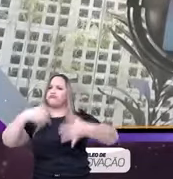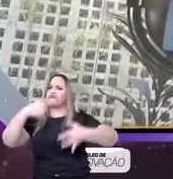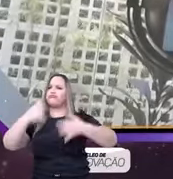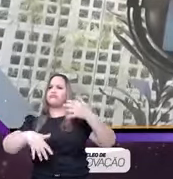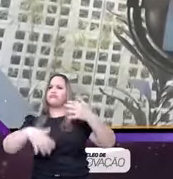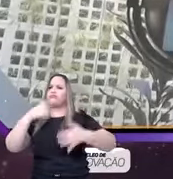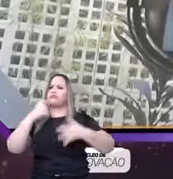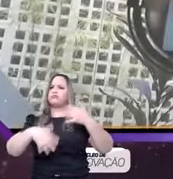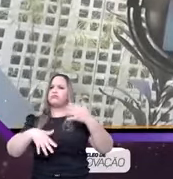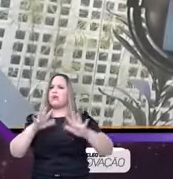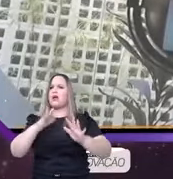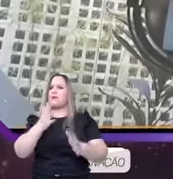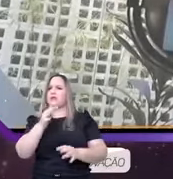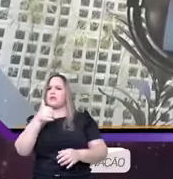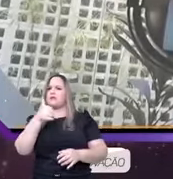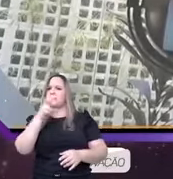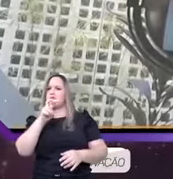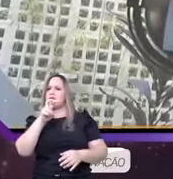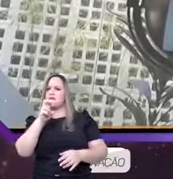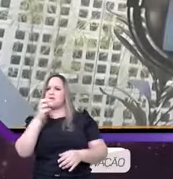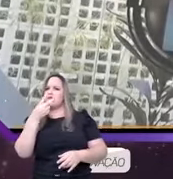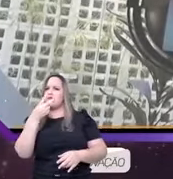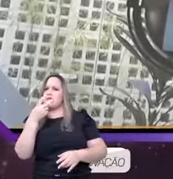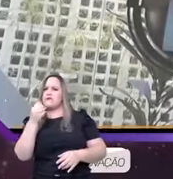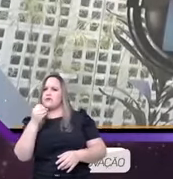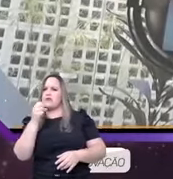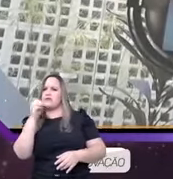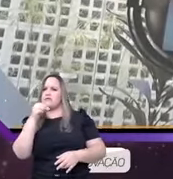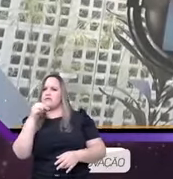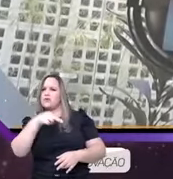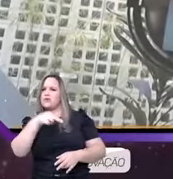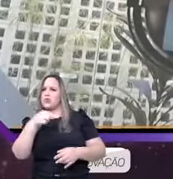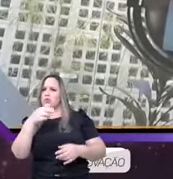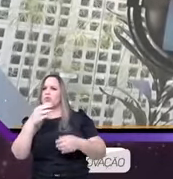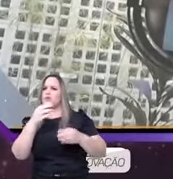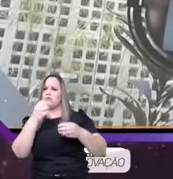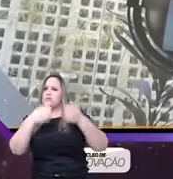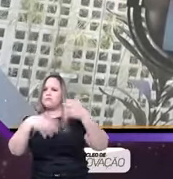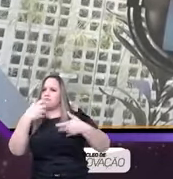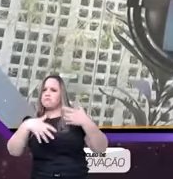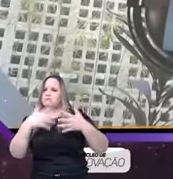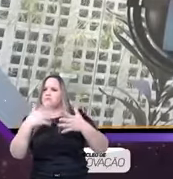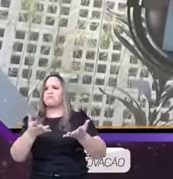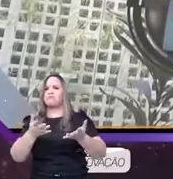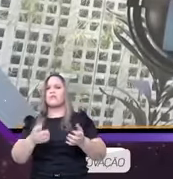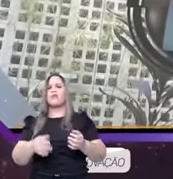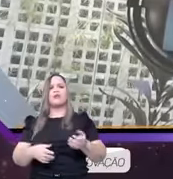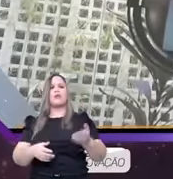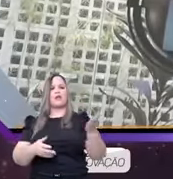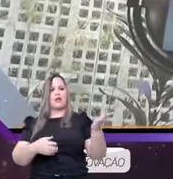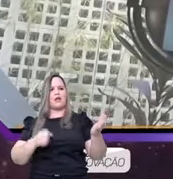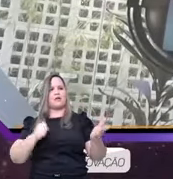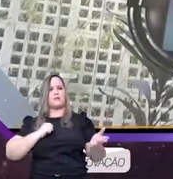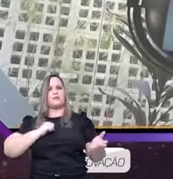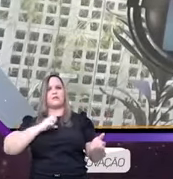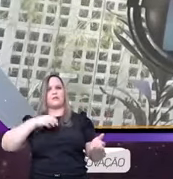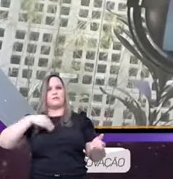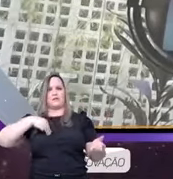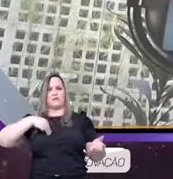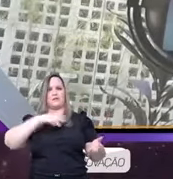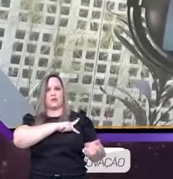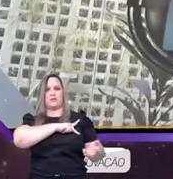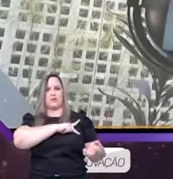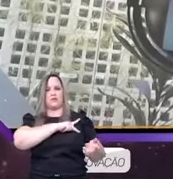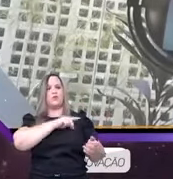de 15 a 20 minutos para realizar essas considerações. Eu passo a palavra primeiro ao Ministério Público, Dr. Luiz Antônio